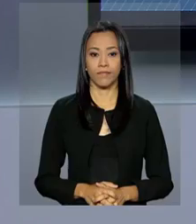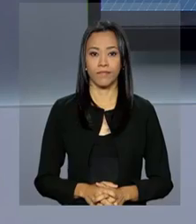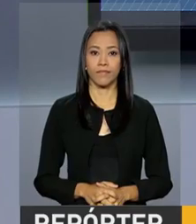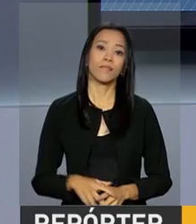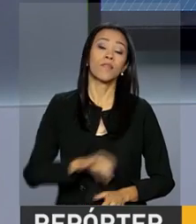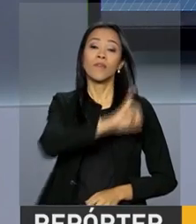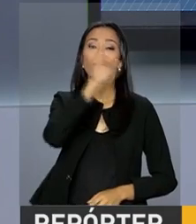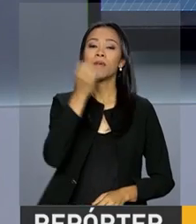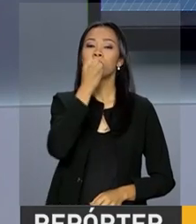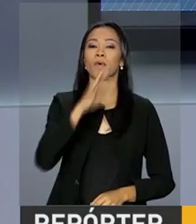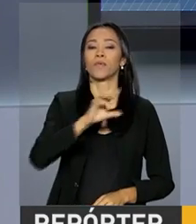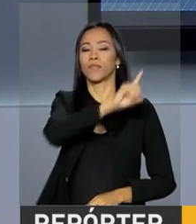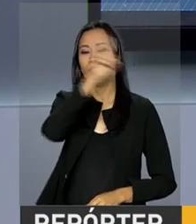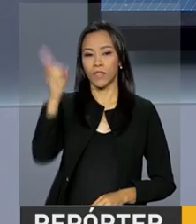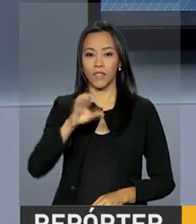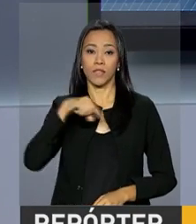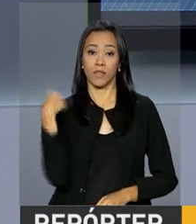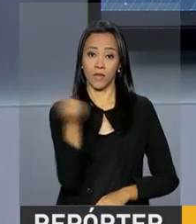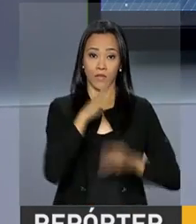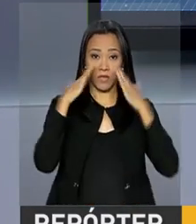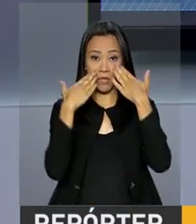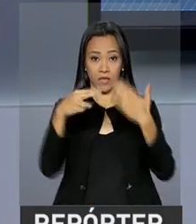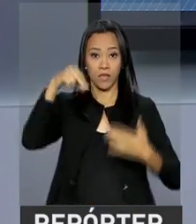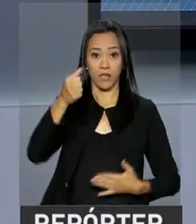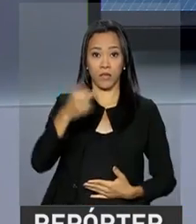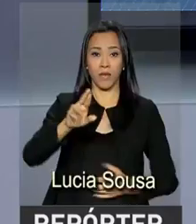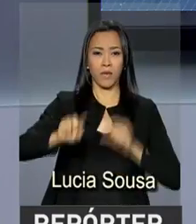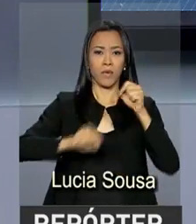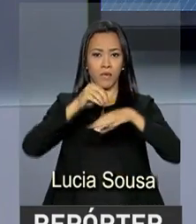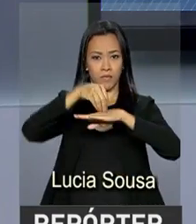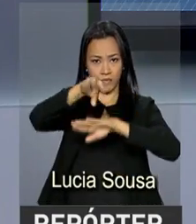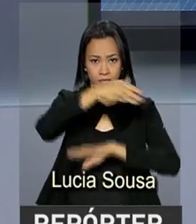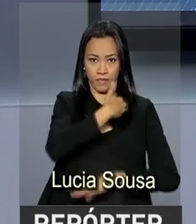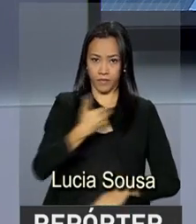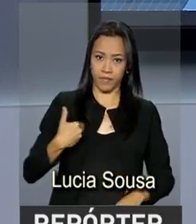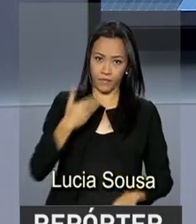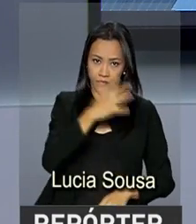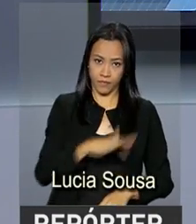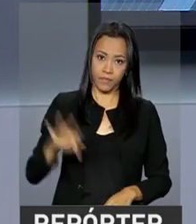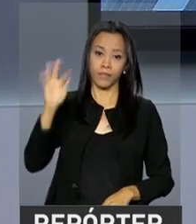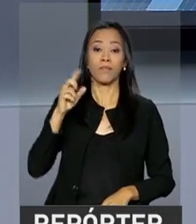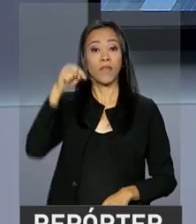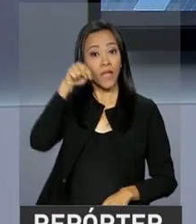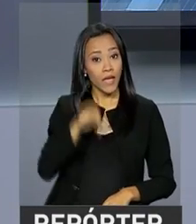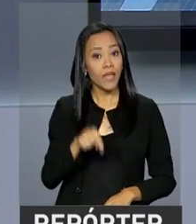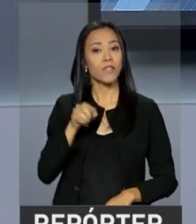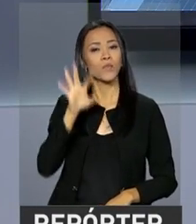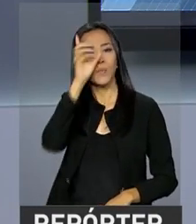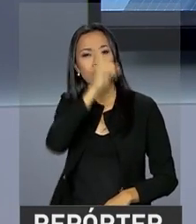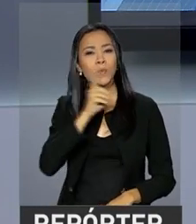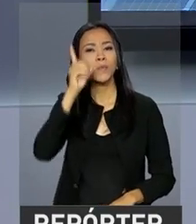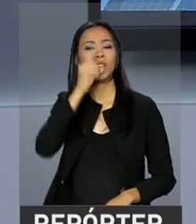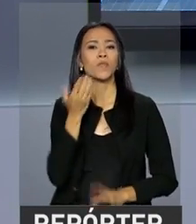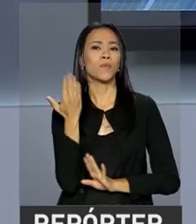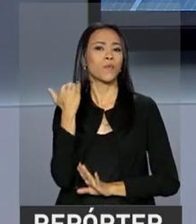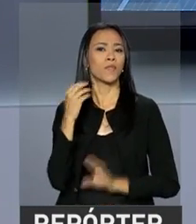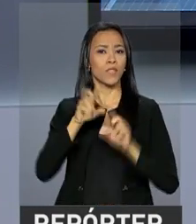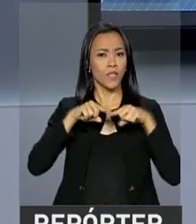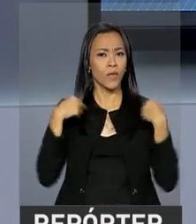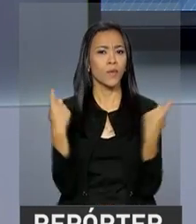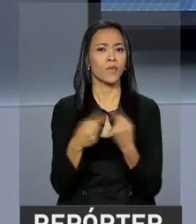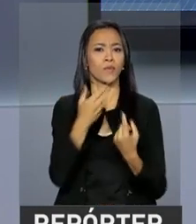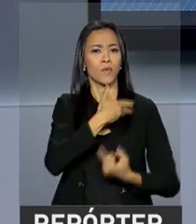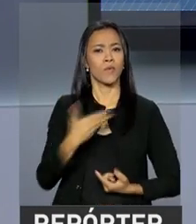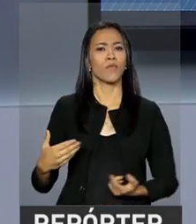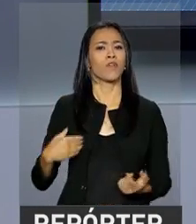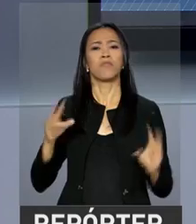Olá bom dia o repórter NBR começa agora com as notícias do governo federal esse foi mais um Domingo de reunião do governo para discutir